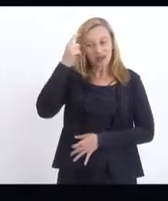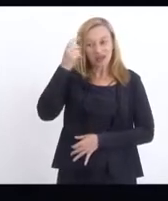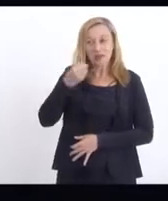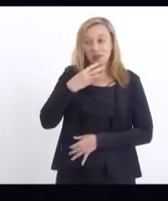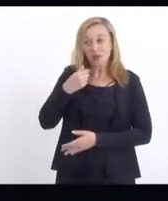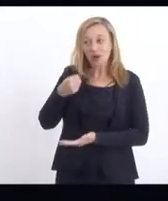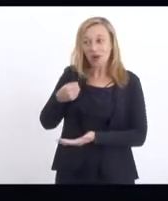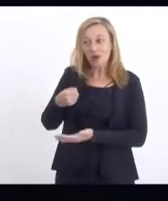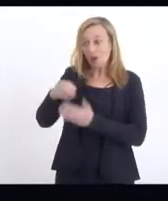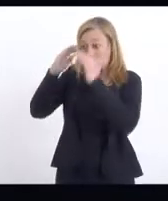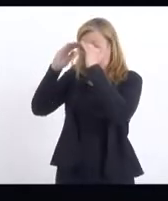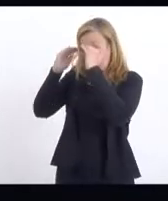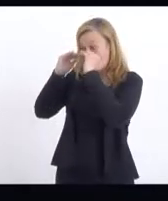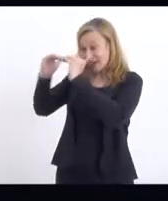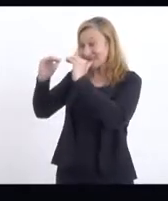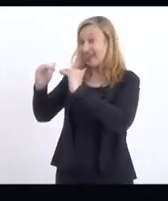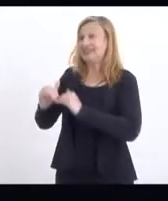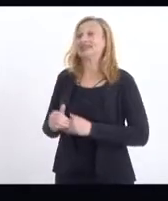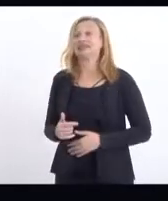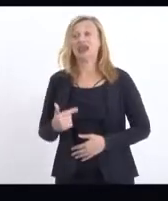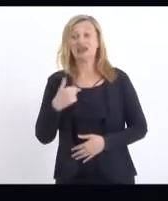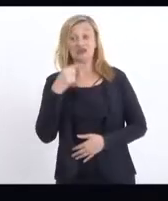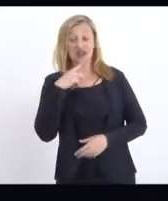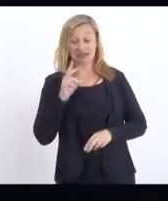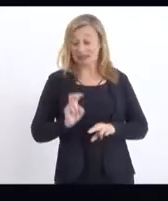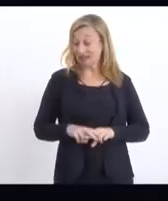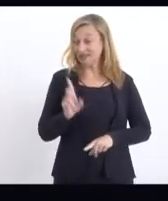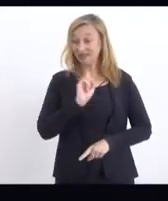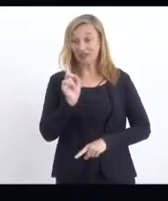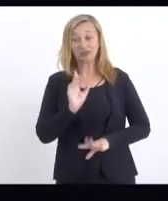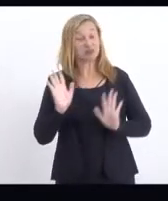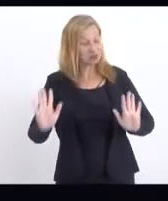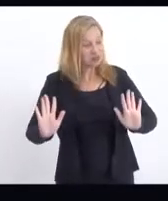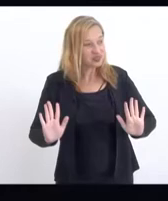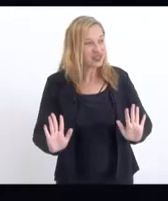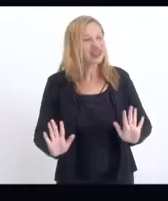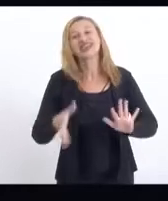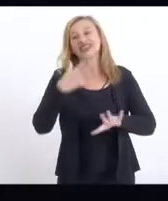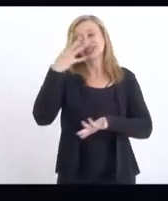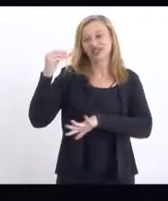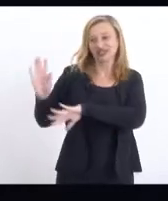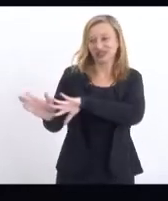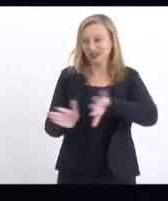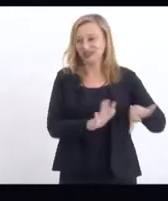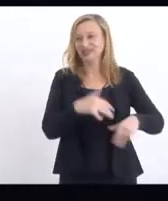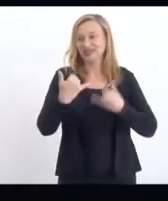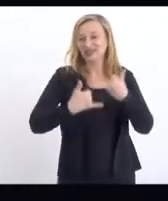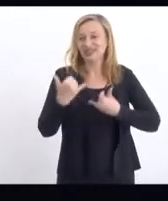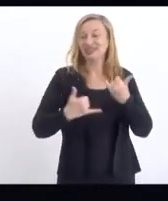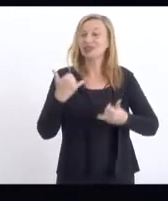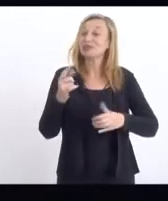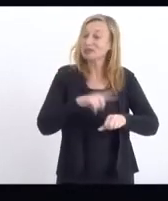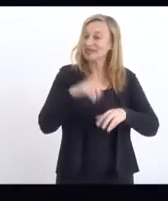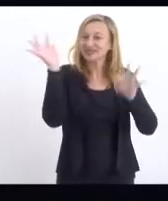não sou eu que vou falar sentado, viu, presidente? Mas, tirando a brincadeira, que é um momento de alegria enorme no